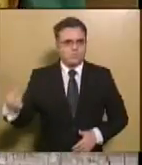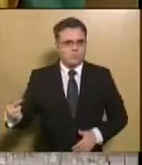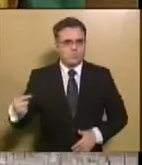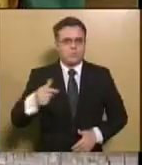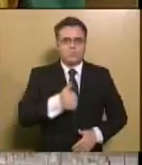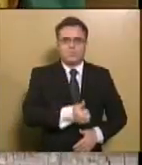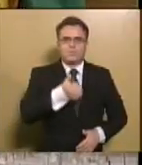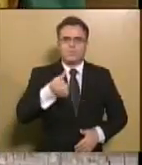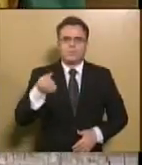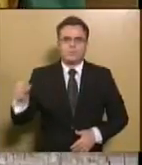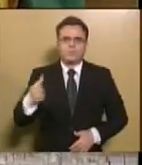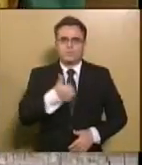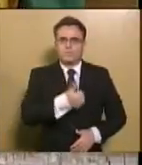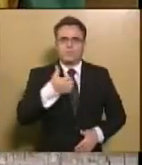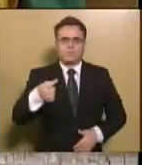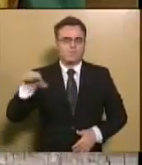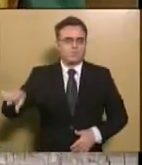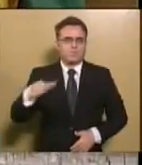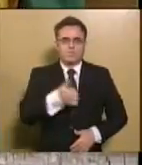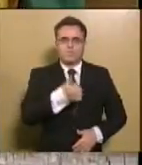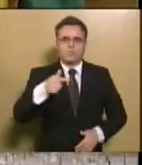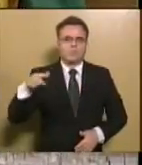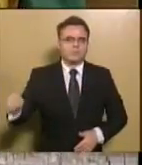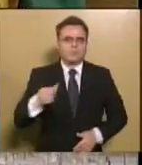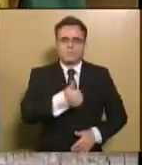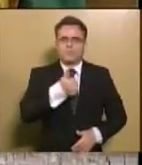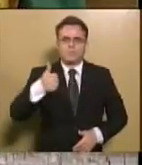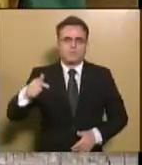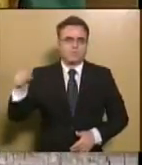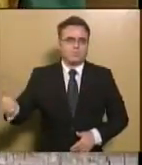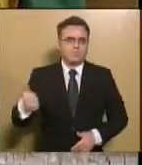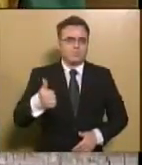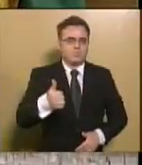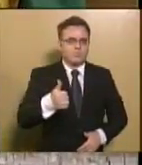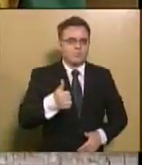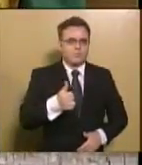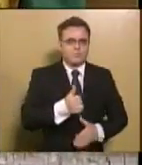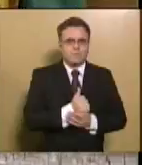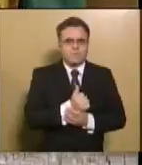167, 168, 169, 170, 171,